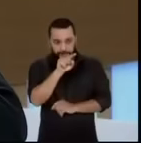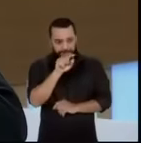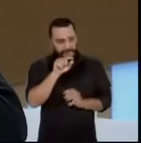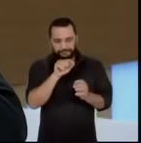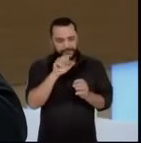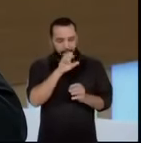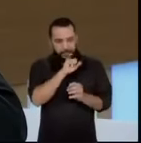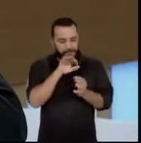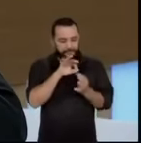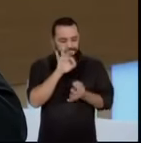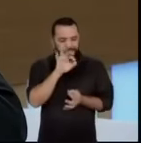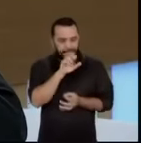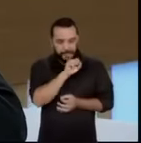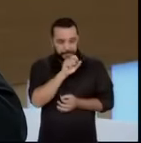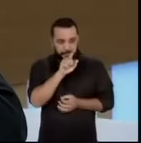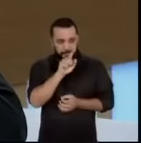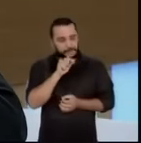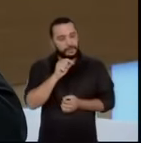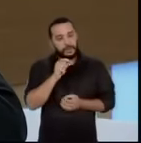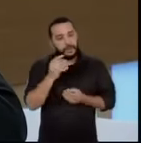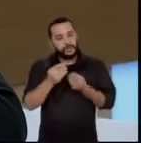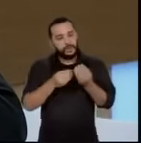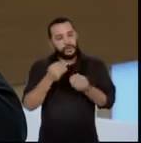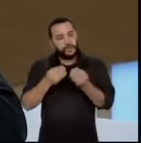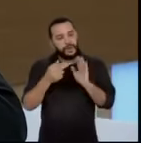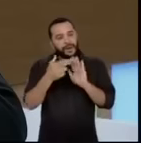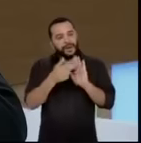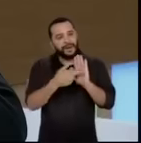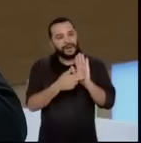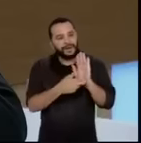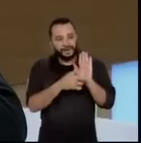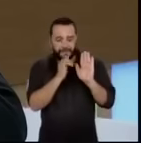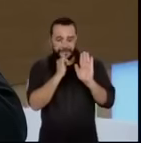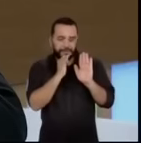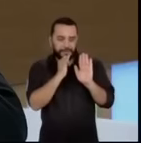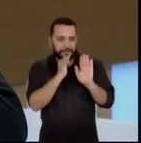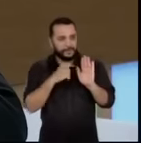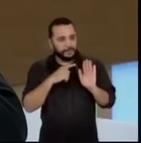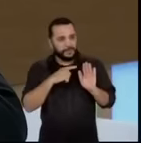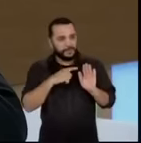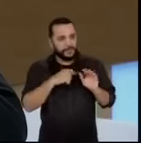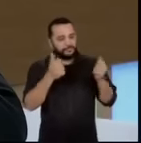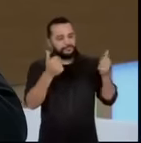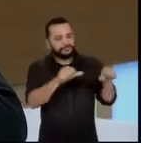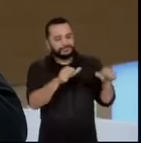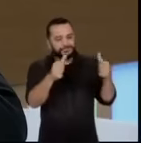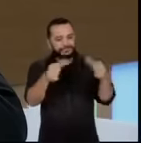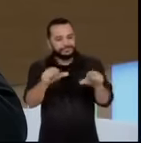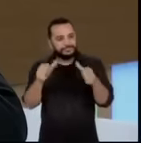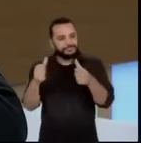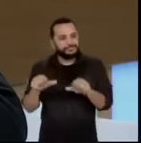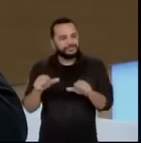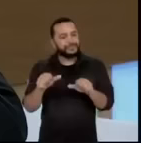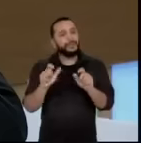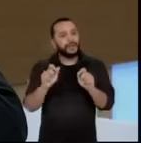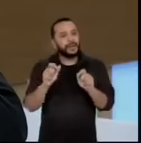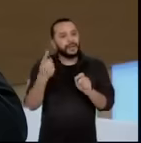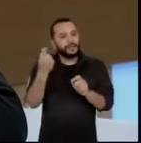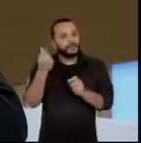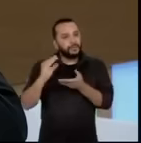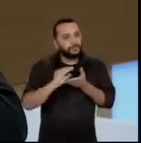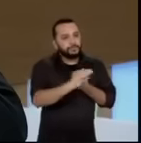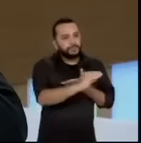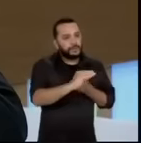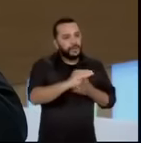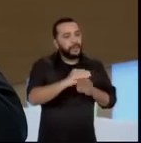aqui. Qual que é a lógica de suspender, algumas pessoas dizem sabotar o Fundo Amazônia e depois